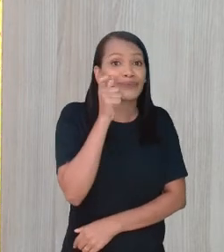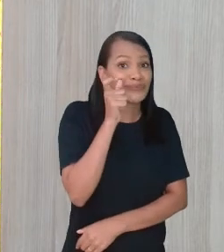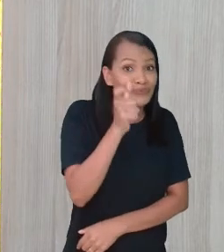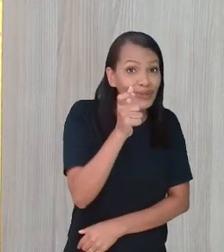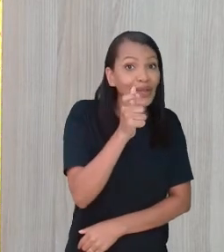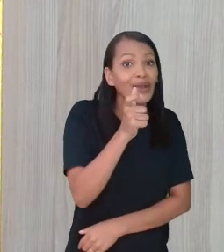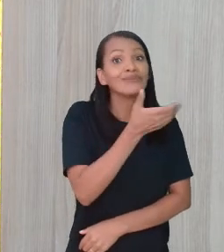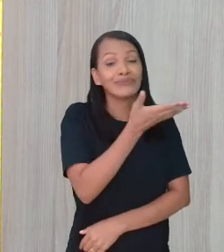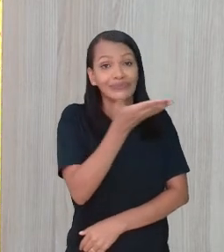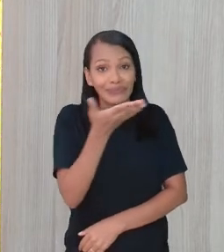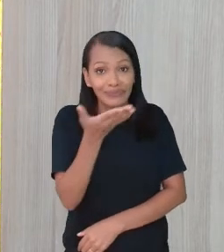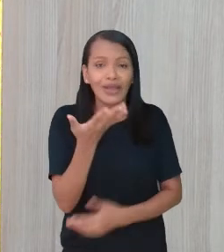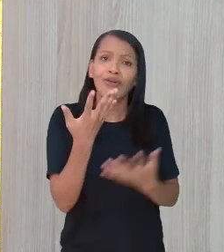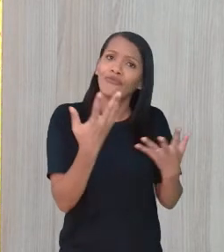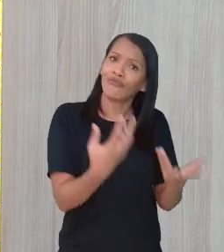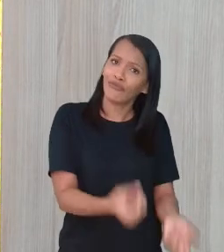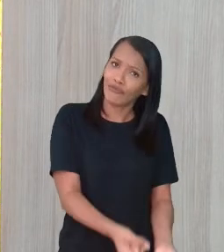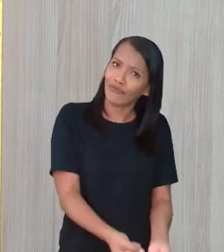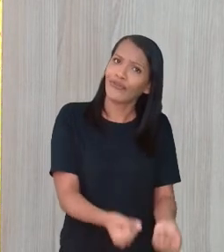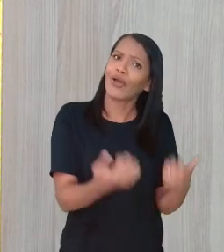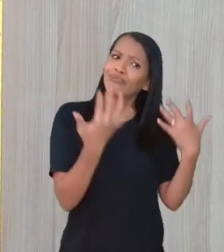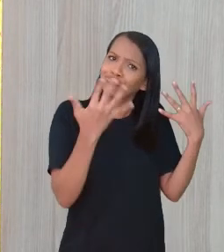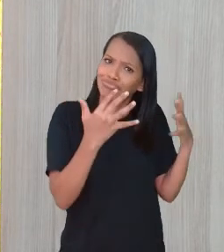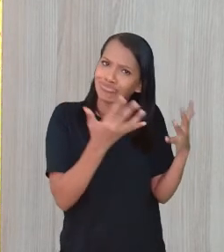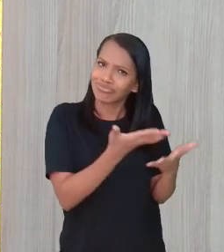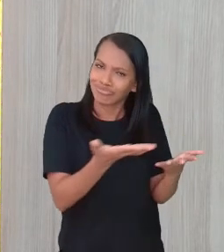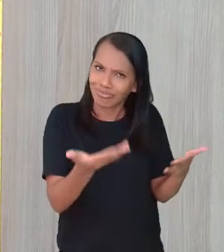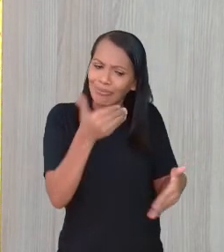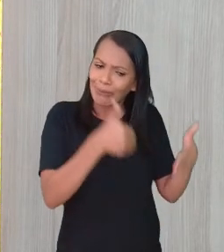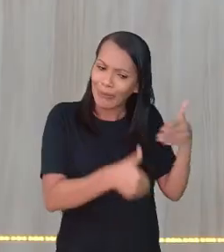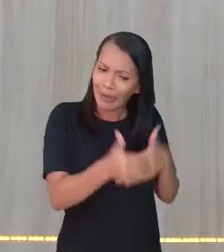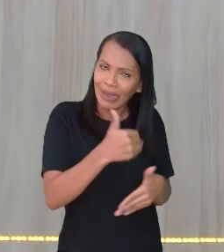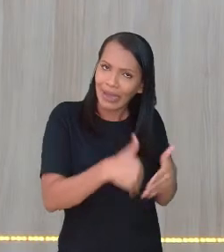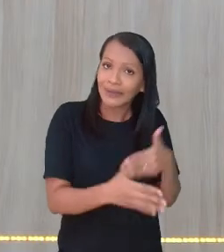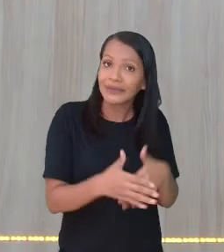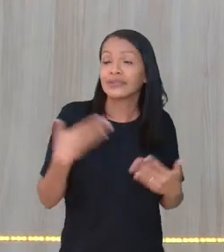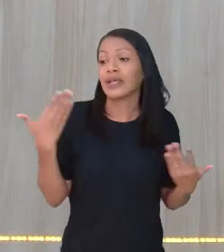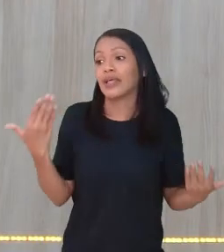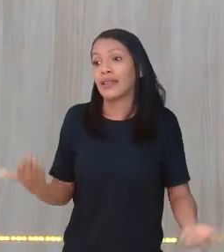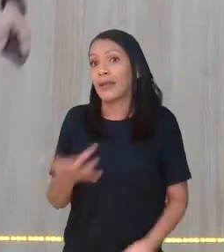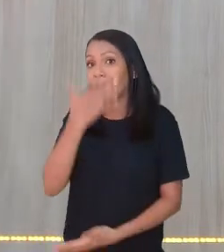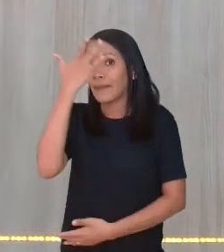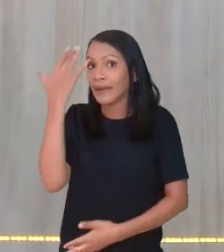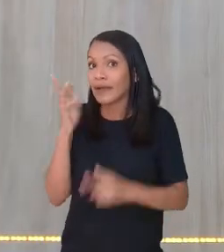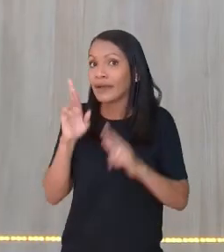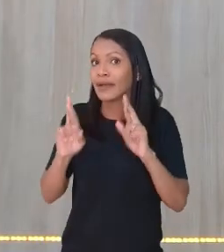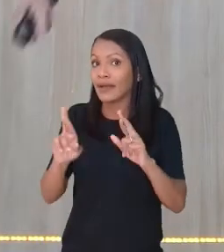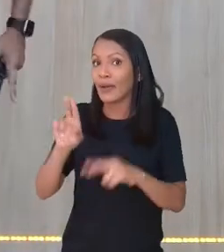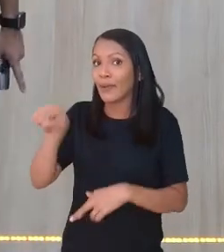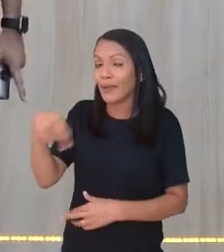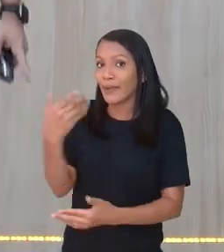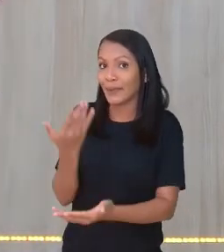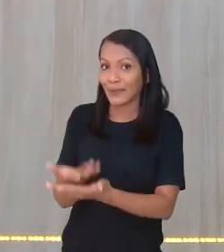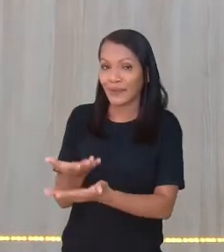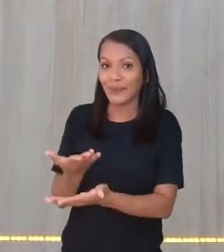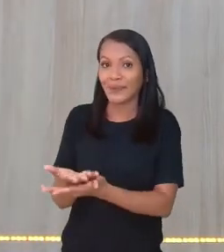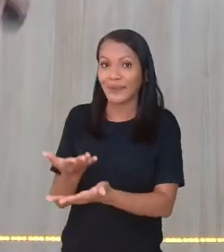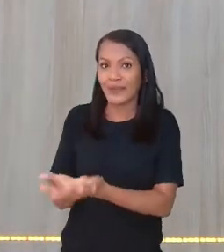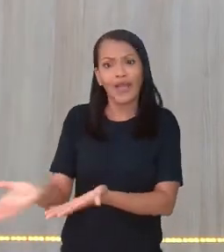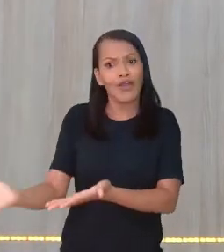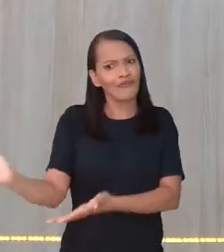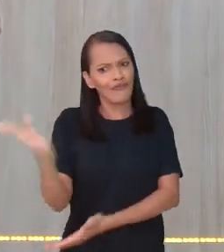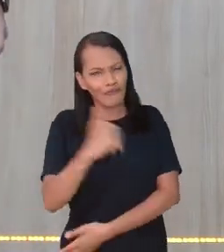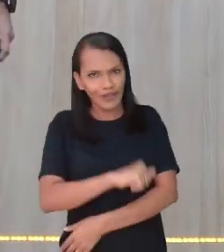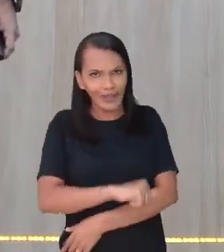prestem atenção. Vamos prestigiar, não é? Então é isso, pessoal. Espero você na próxima aula.